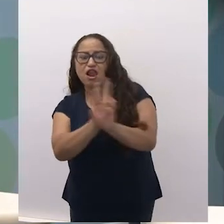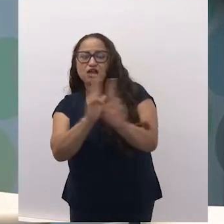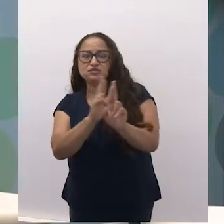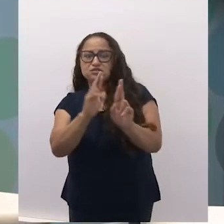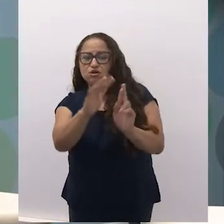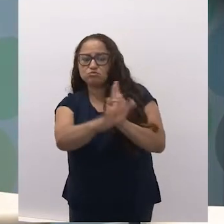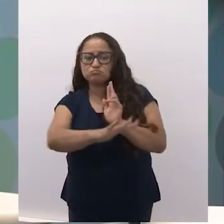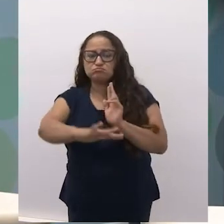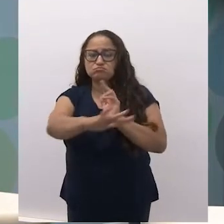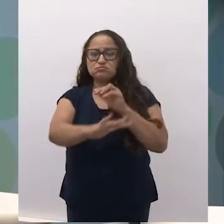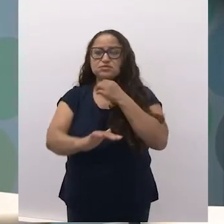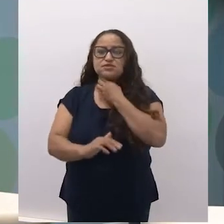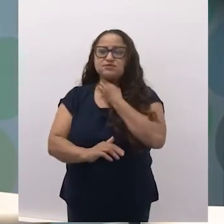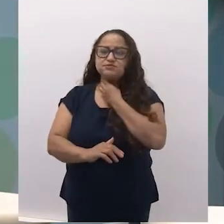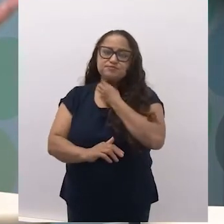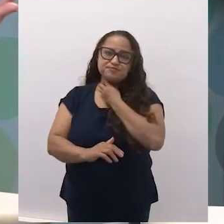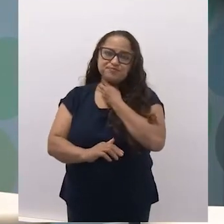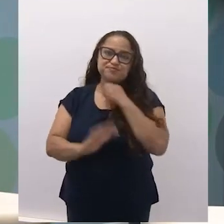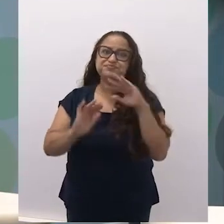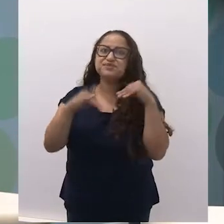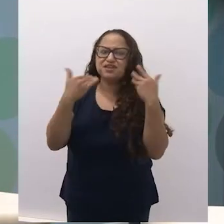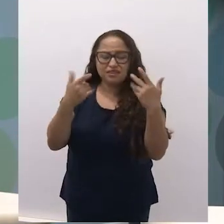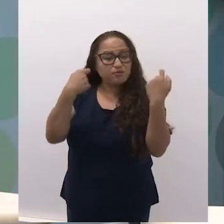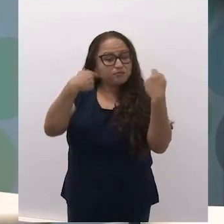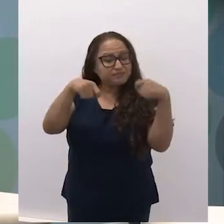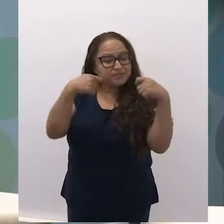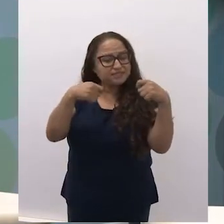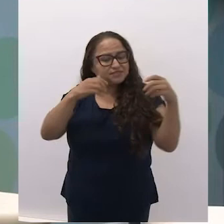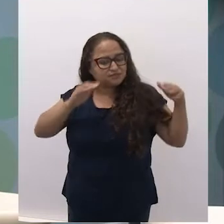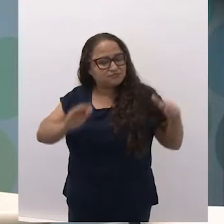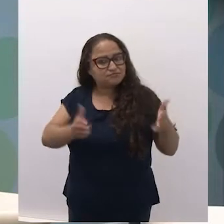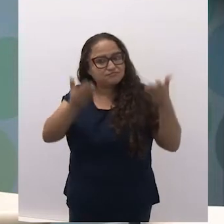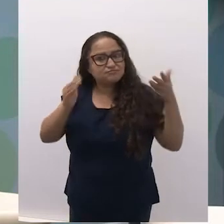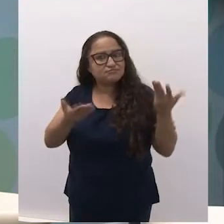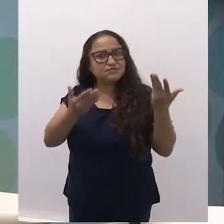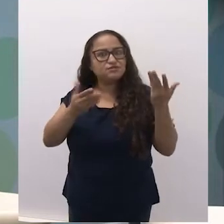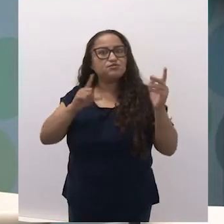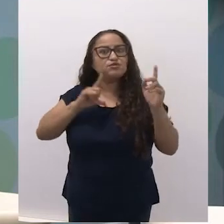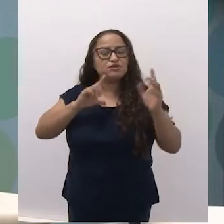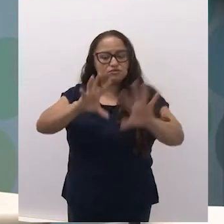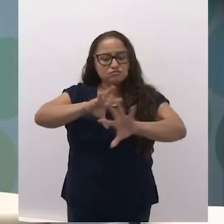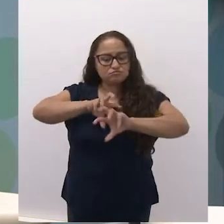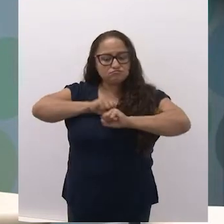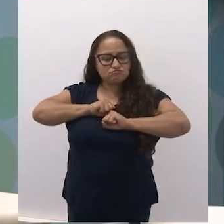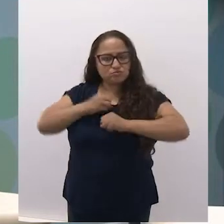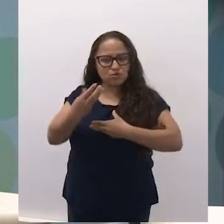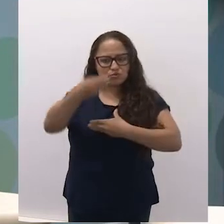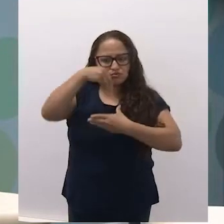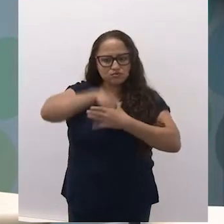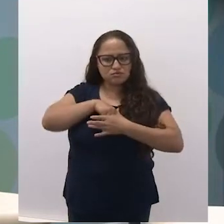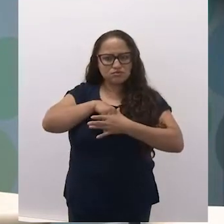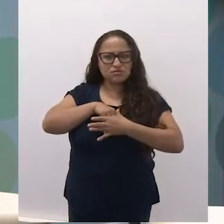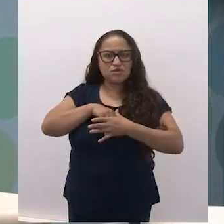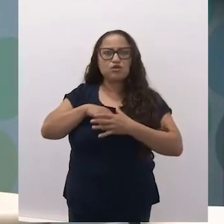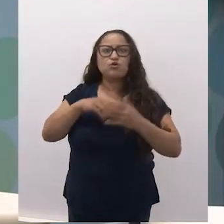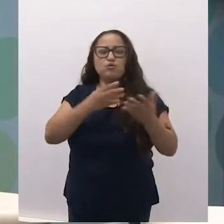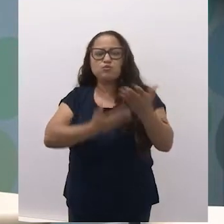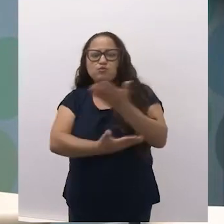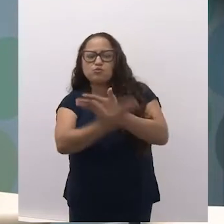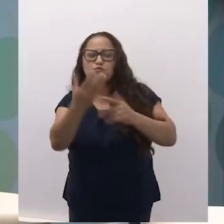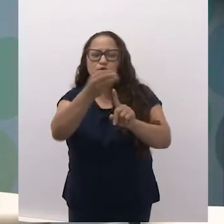meio. Então, ele deve promover o processo de internalização, atuando como